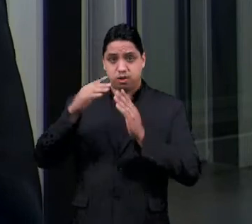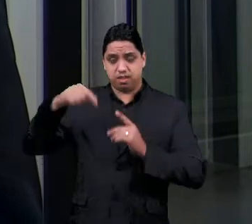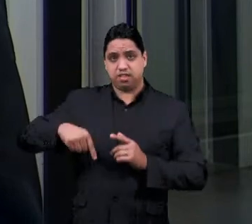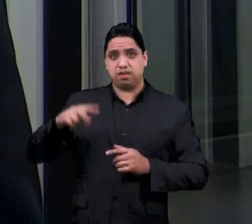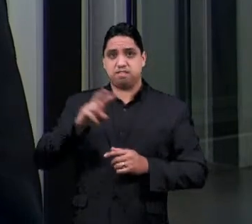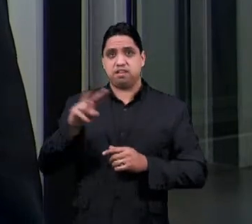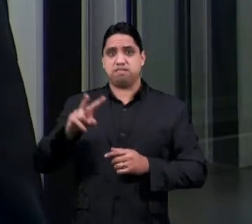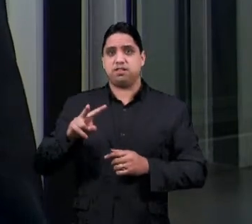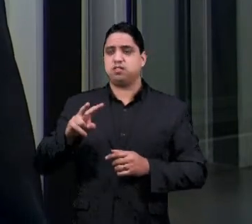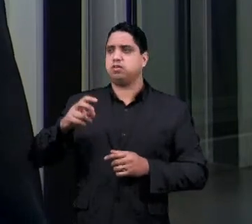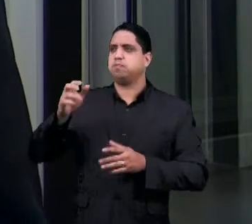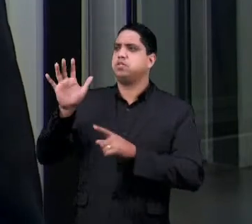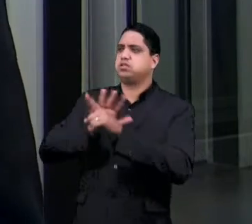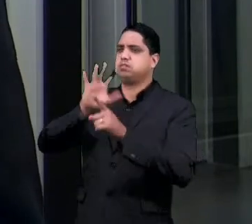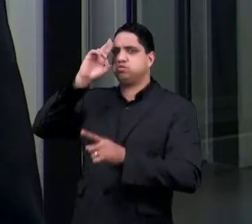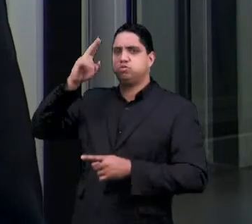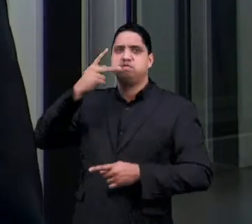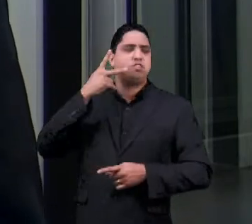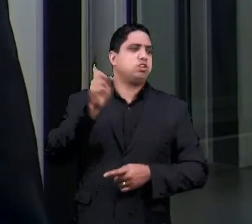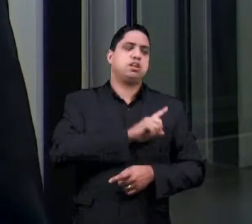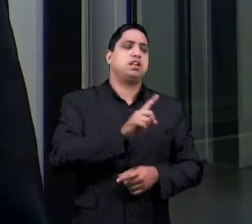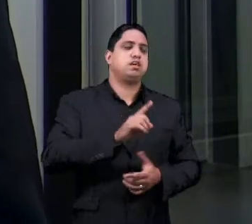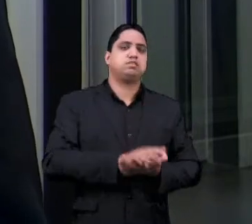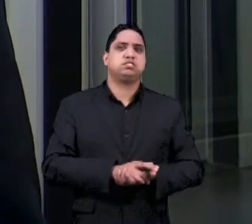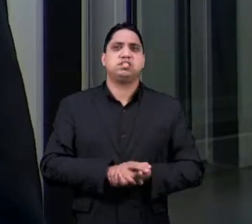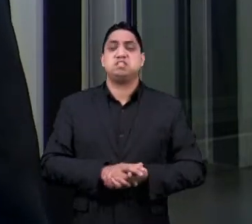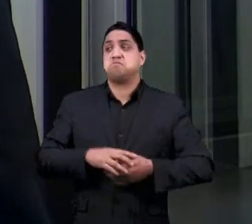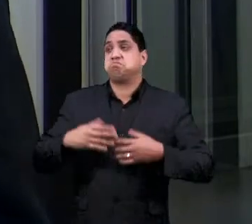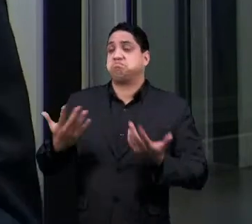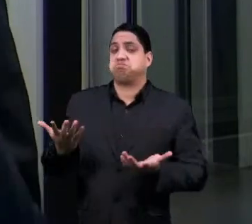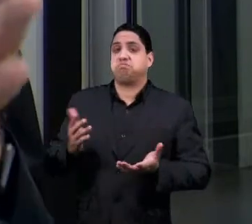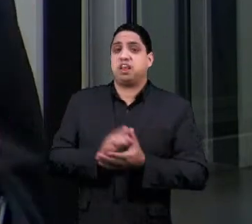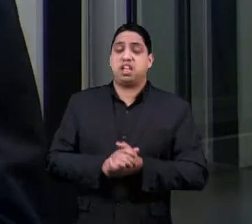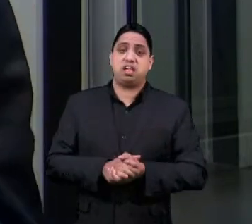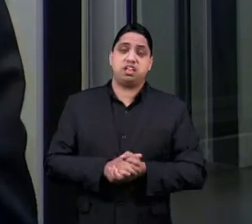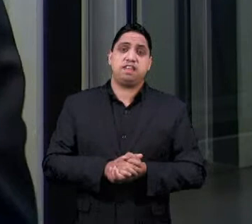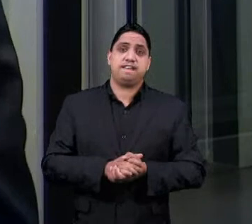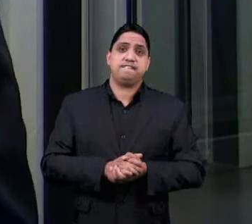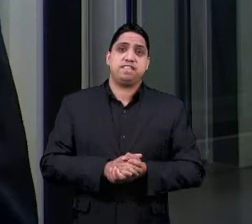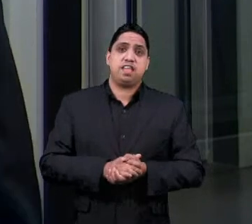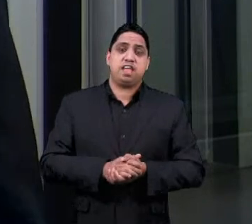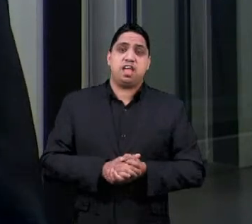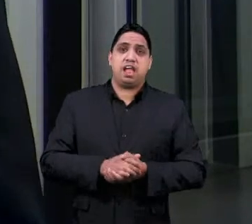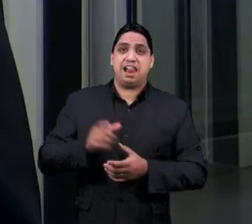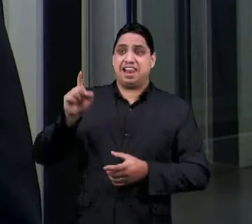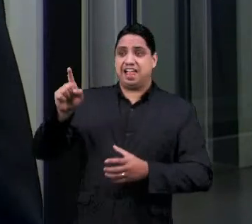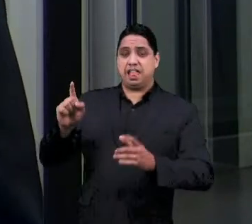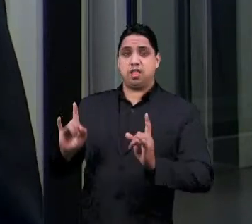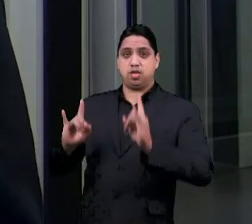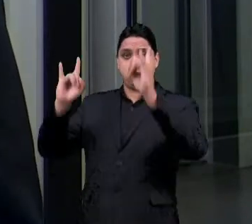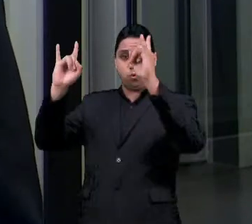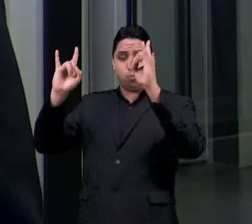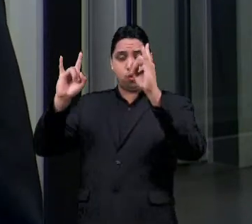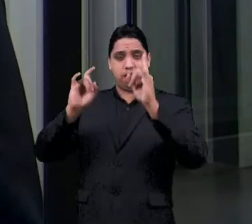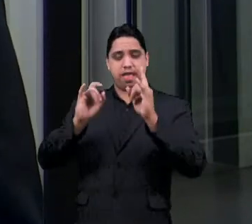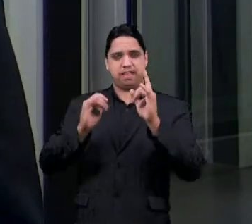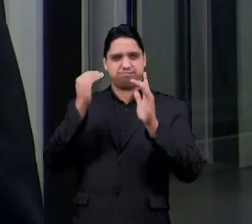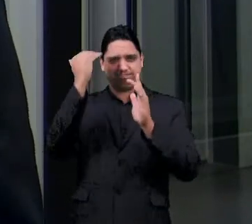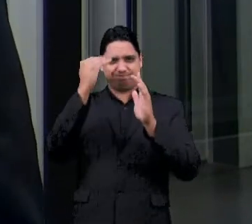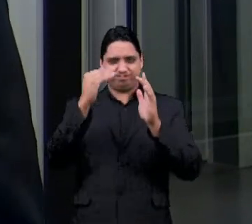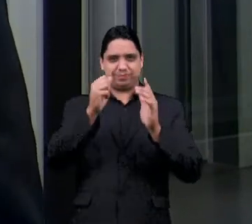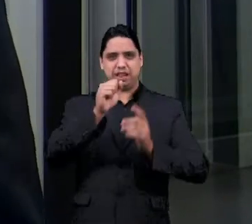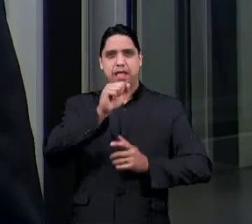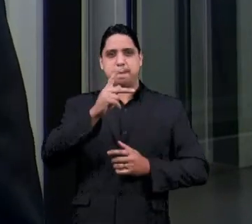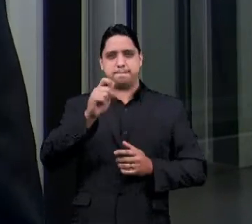Constamos, o senhor falou não. Mas então, pronto. Aí, o que aconteceu? Igual Betinho, nós vendemos o apartamento e